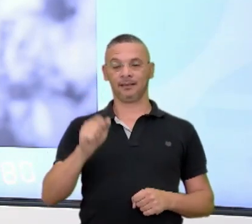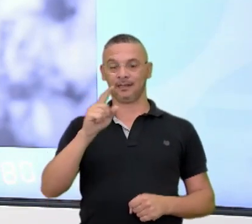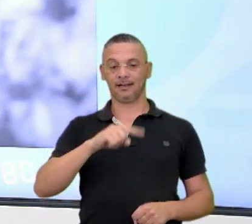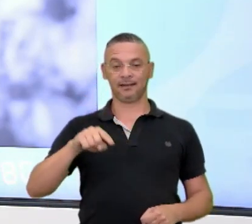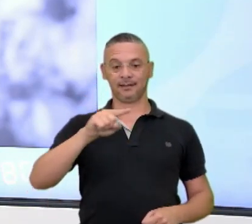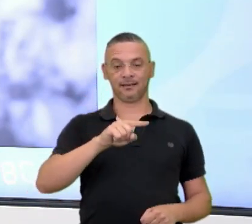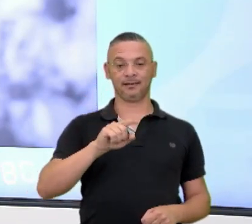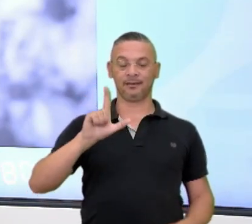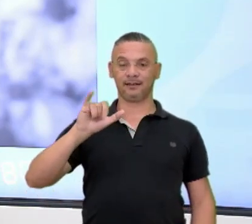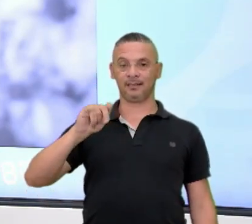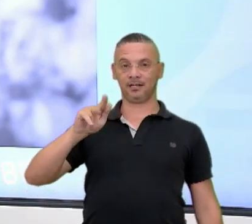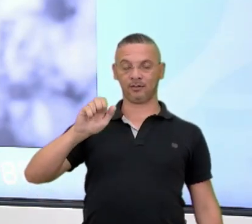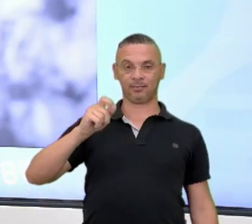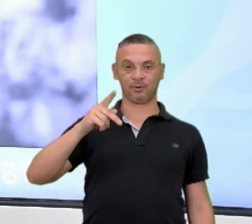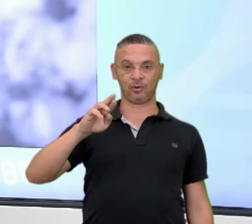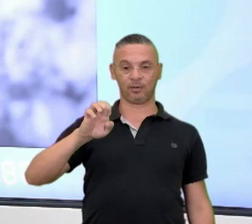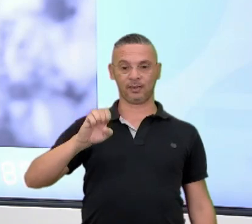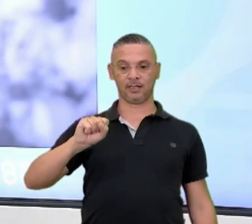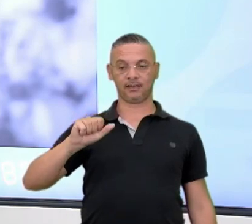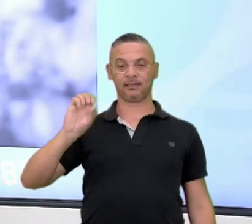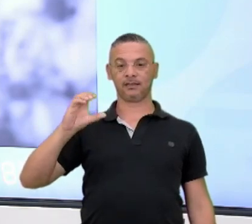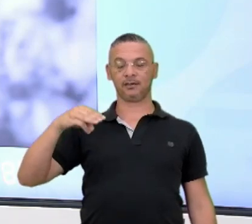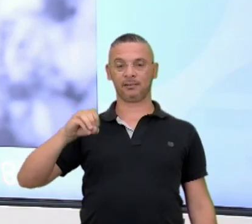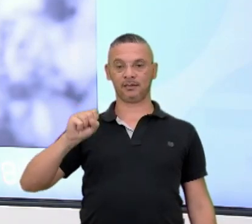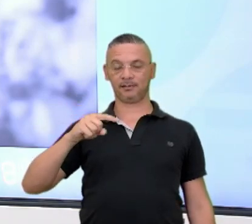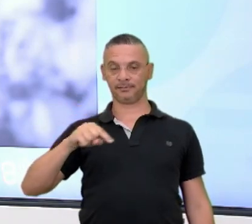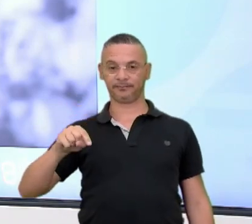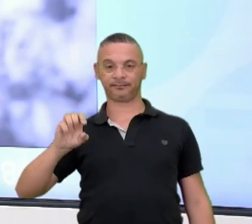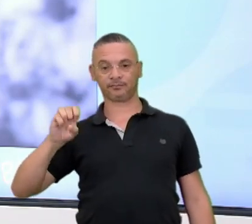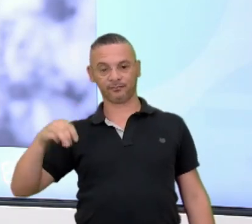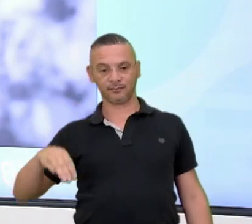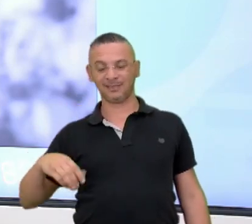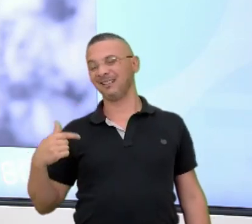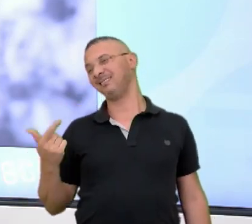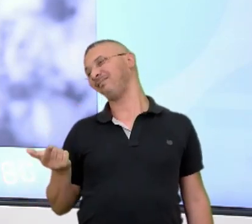a palavra, o termo Informational bubble. Dá uma pausa.